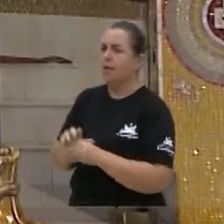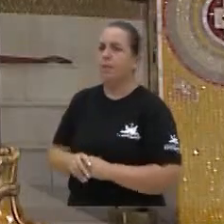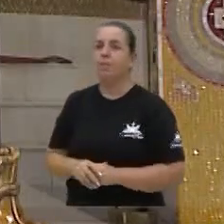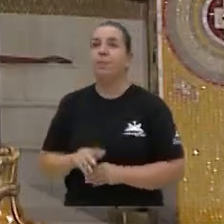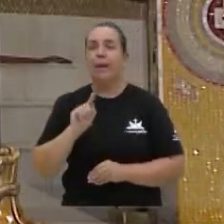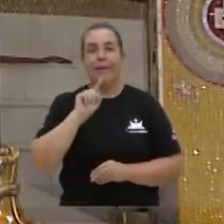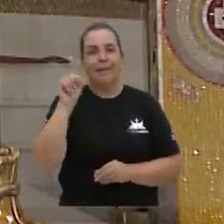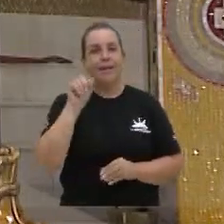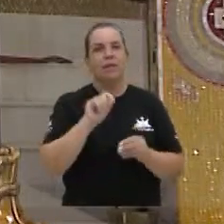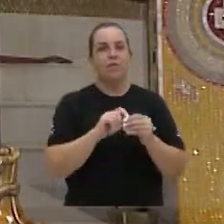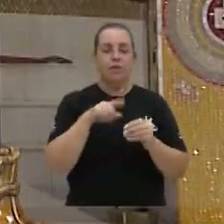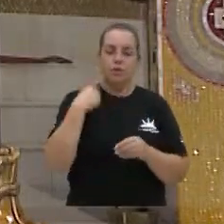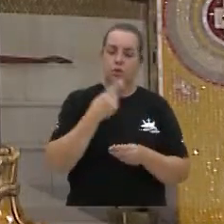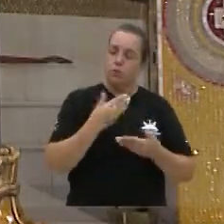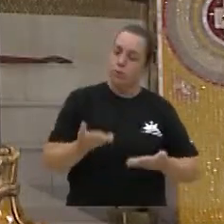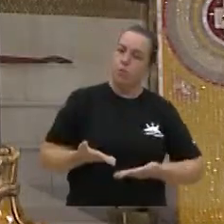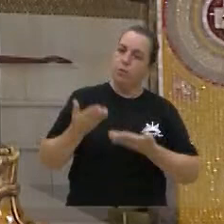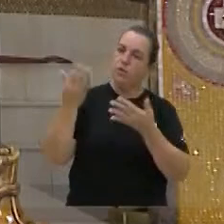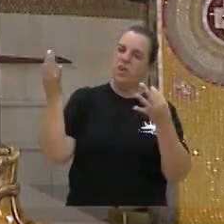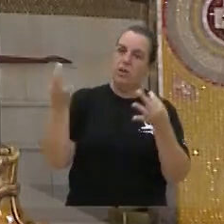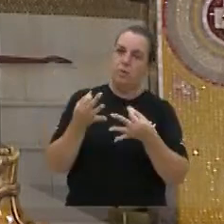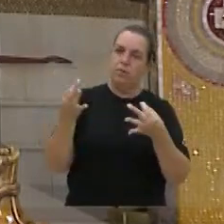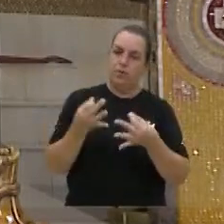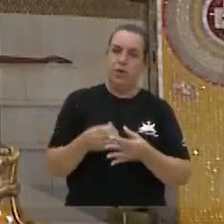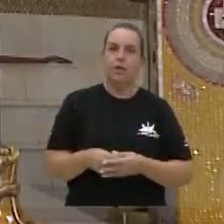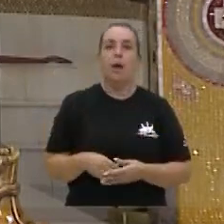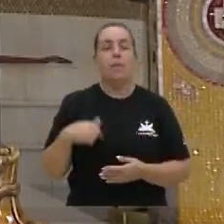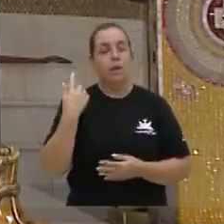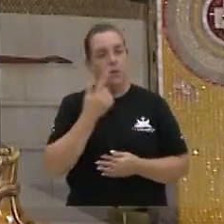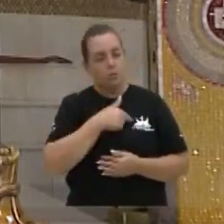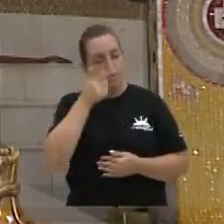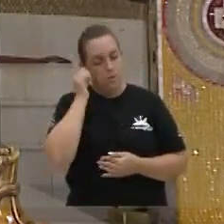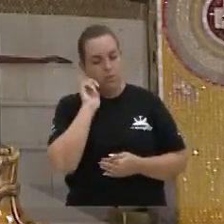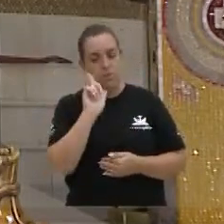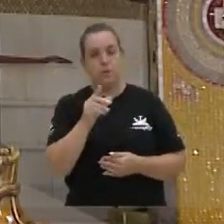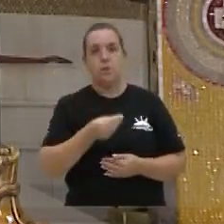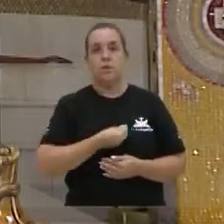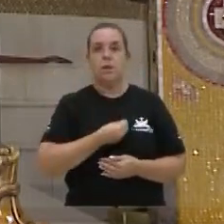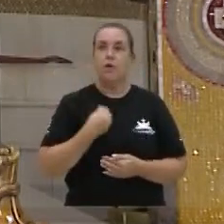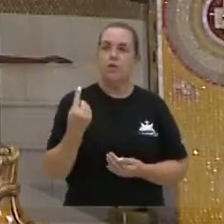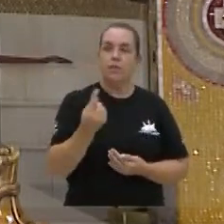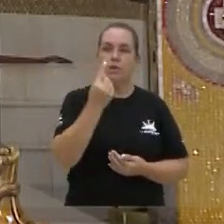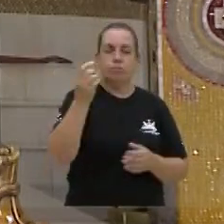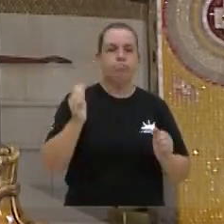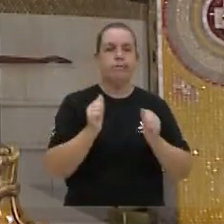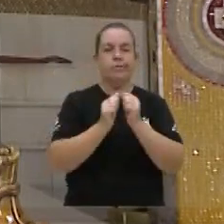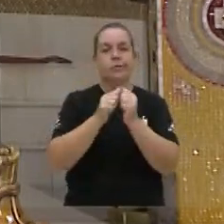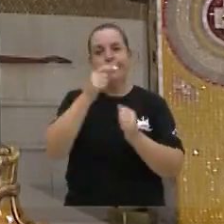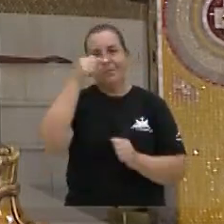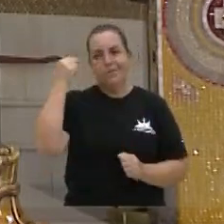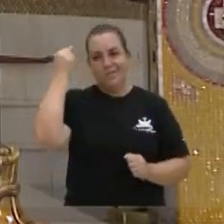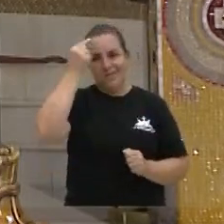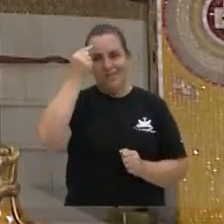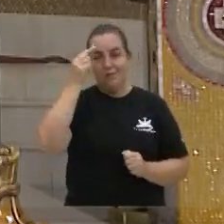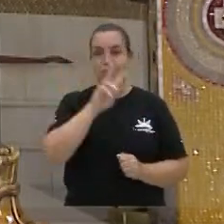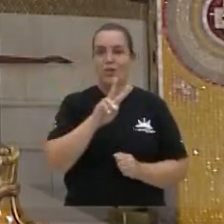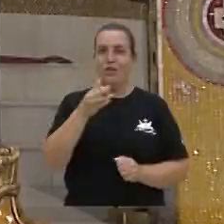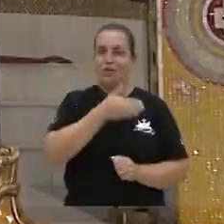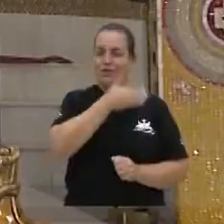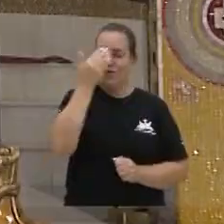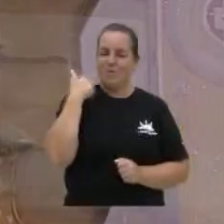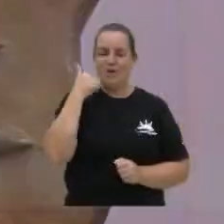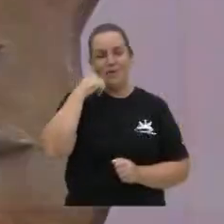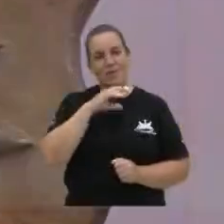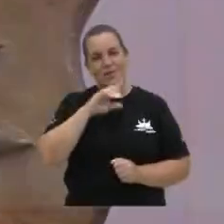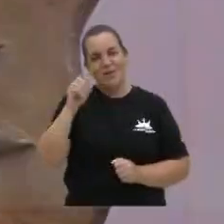Ele faça de nós uma oferenda perfeita, para alcançarmos a vida eterna com os vossos santos. A Virgem Maria, Mãe